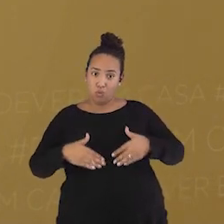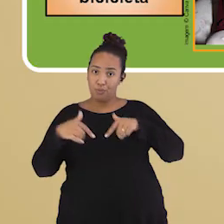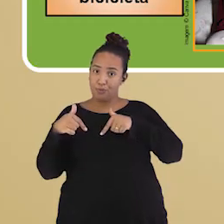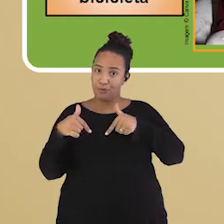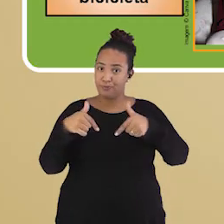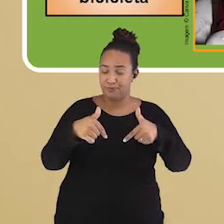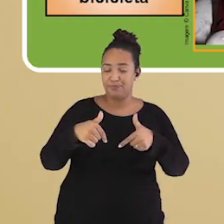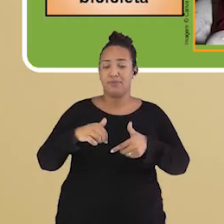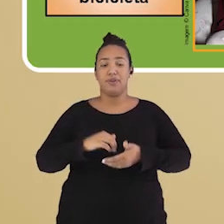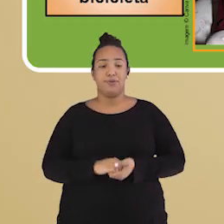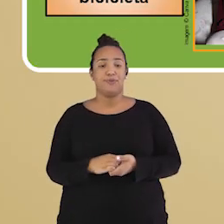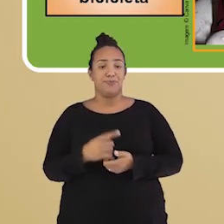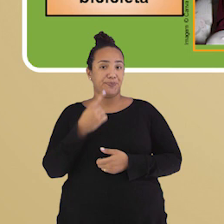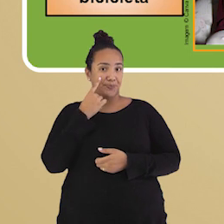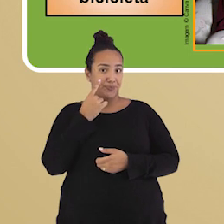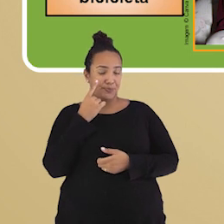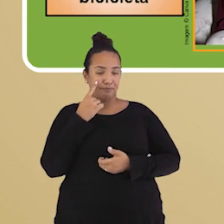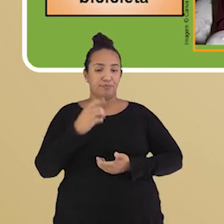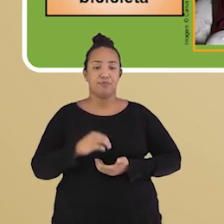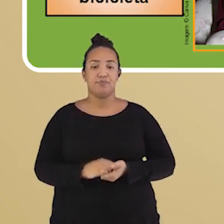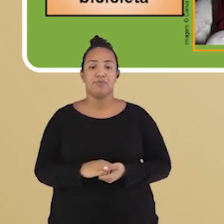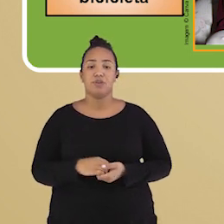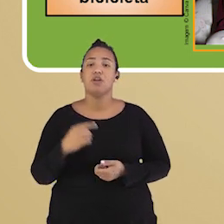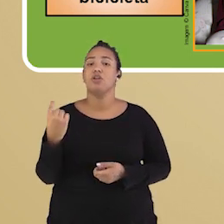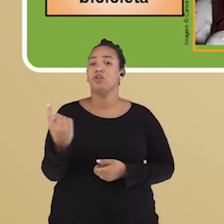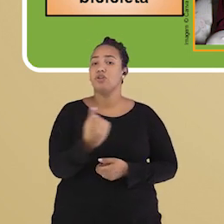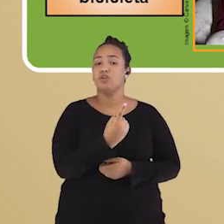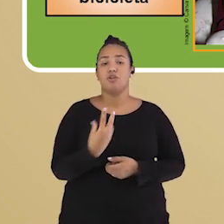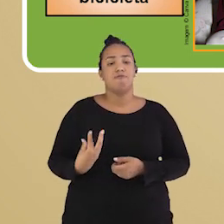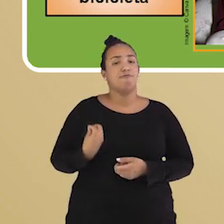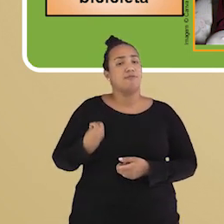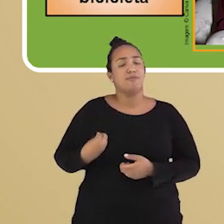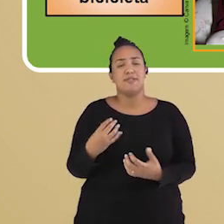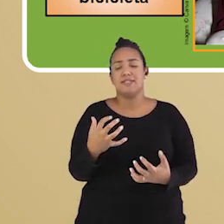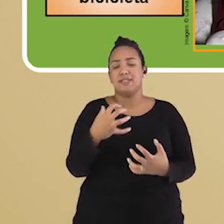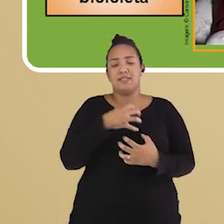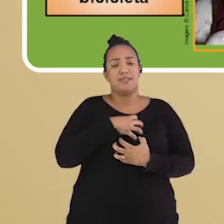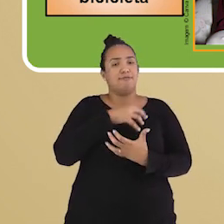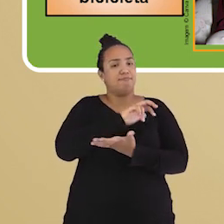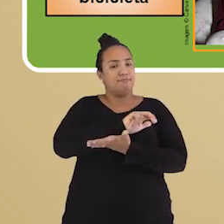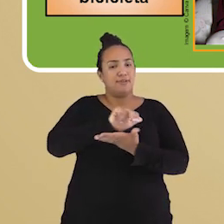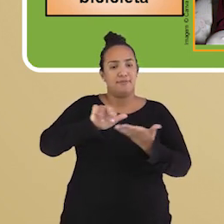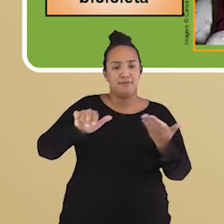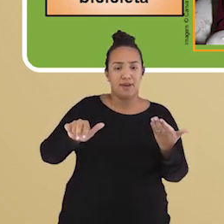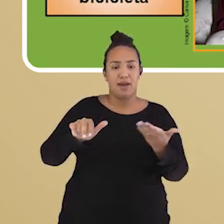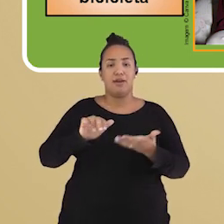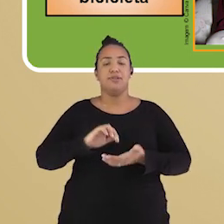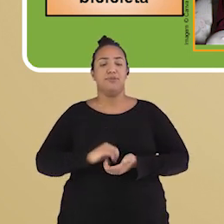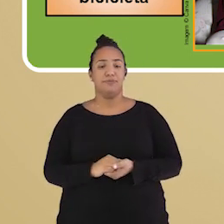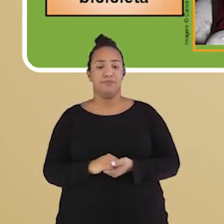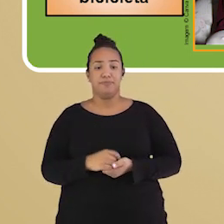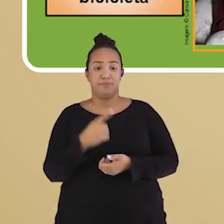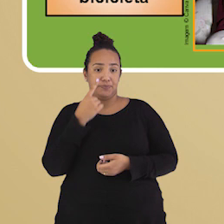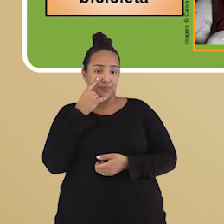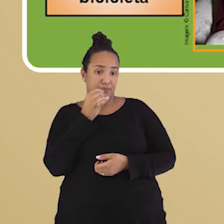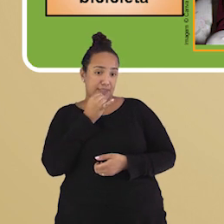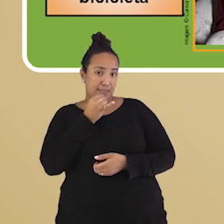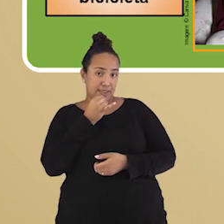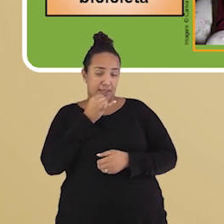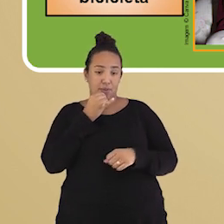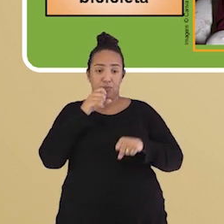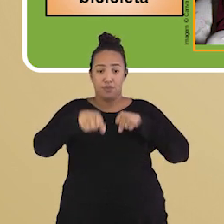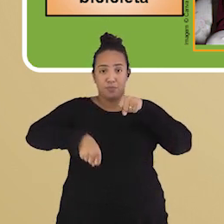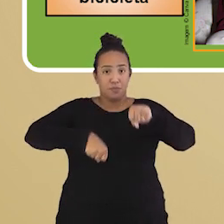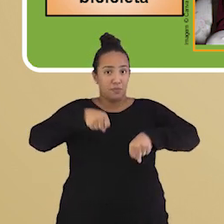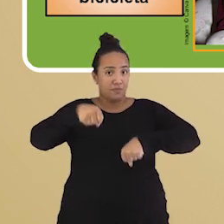resposta. Observe bem, vivenciamos todas as emoções, como, por exemplo, andar de bicicleta